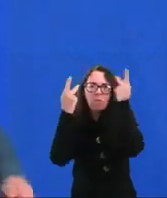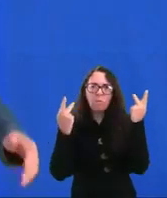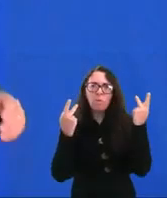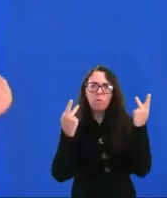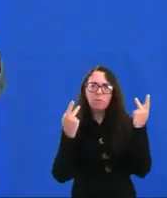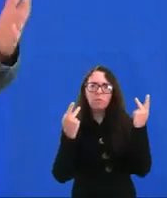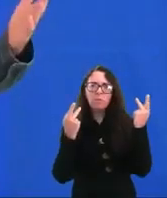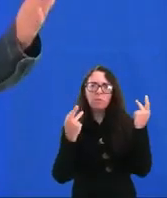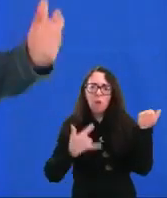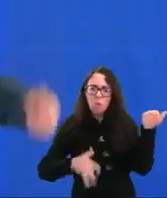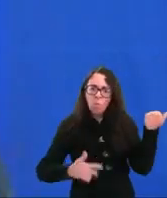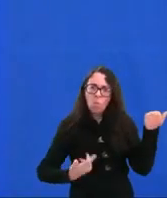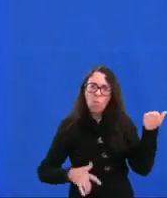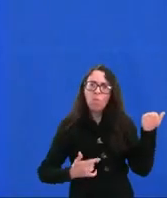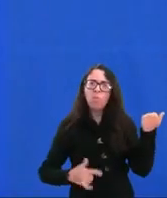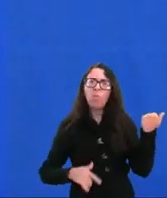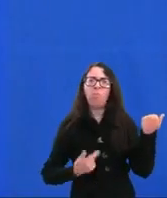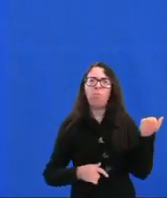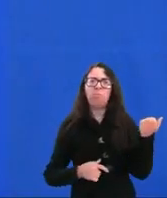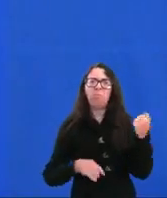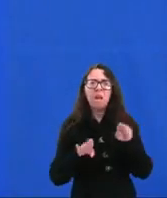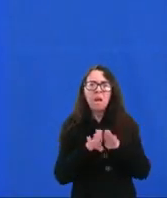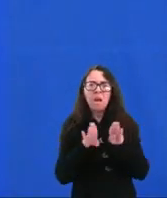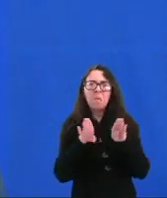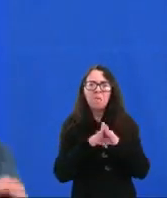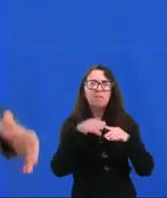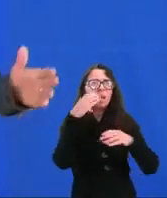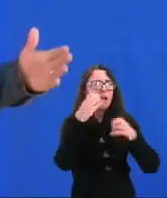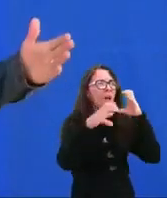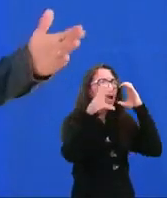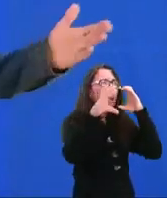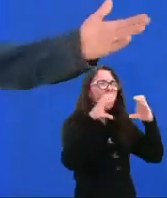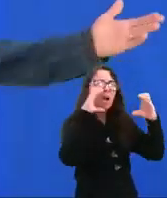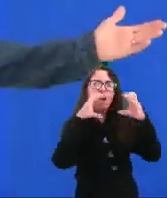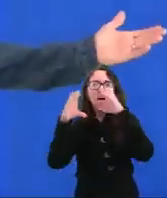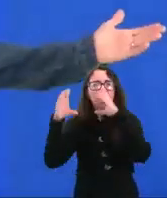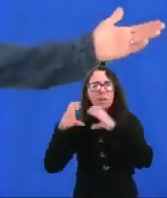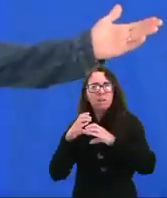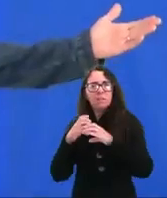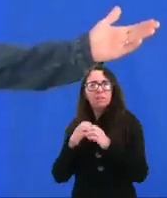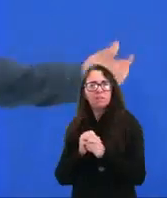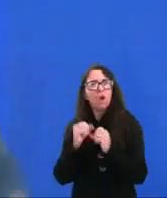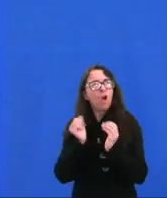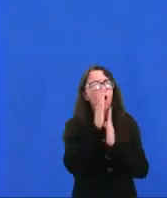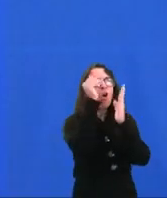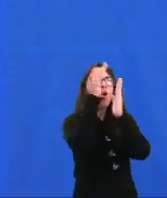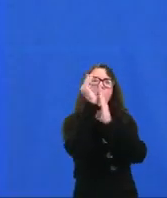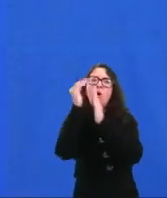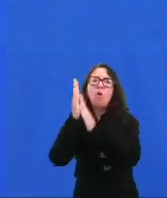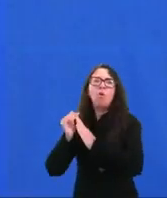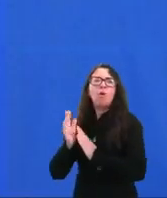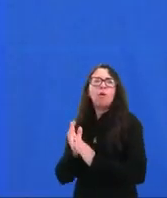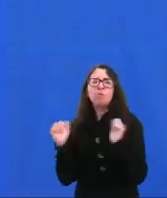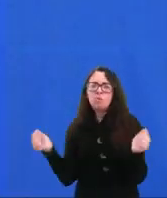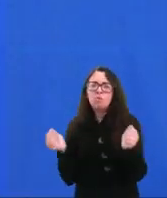Olha, amados, a frequência à igreja é importante para mostrar nosso apoio à organização.